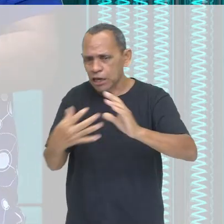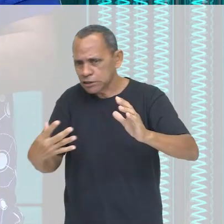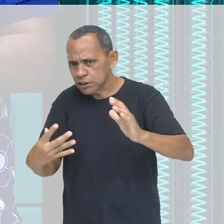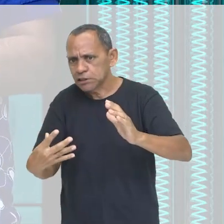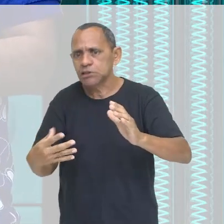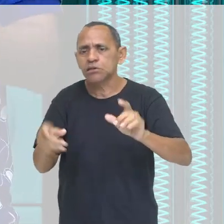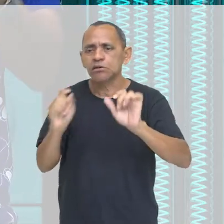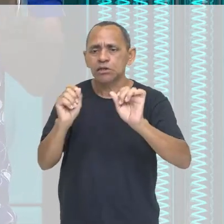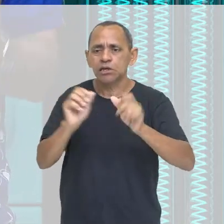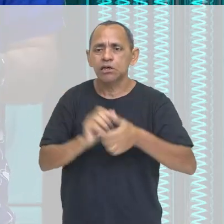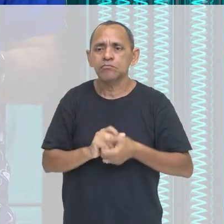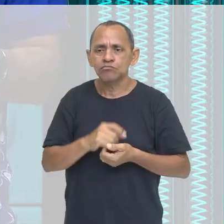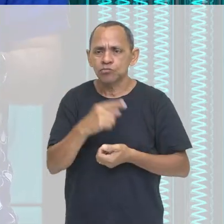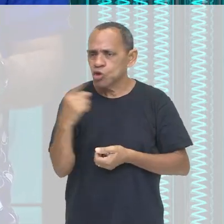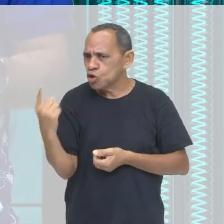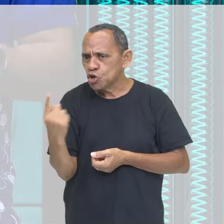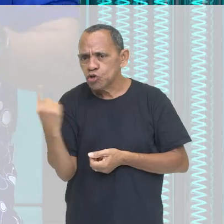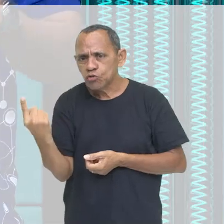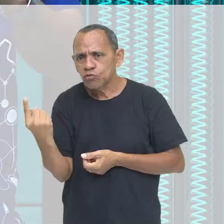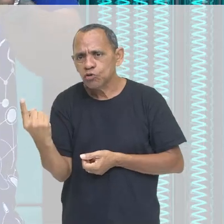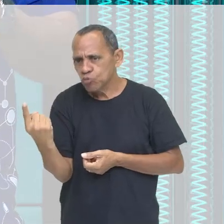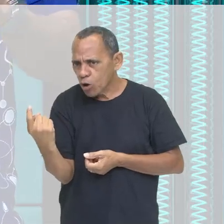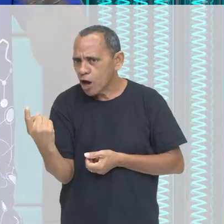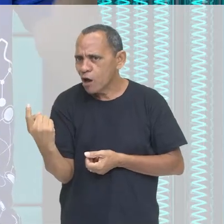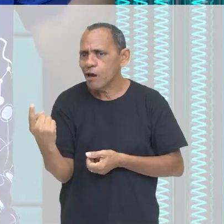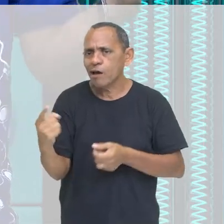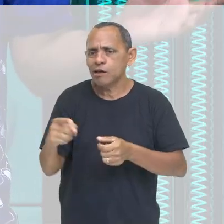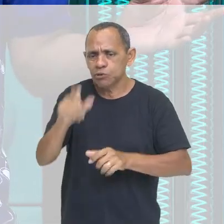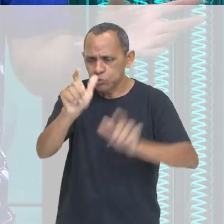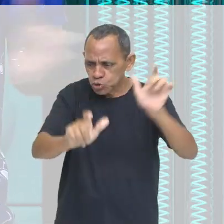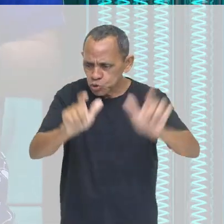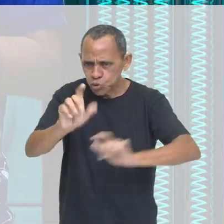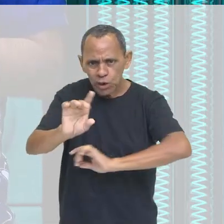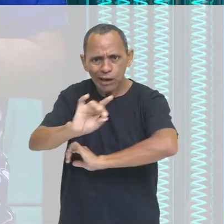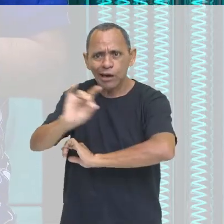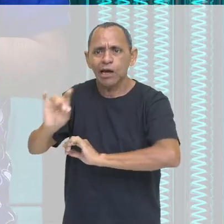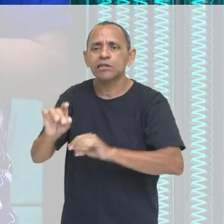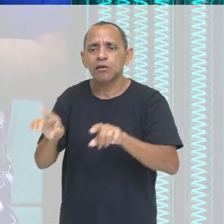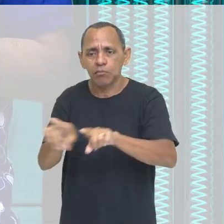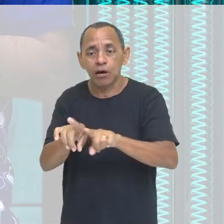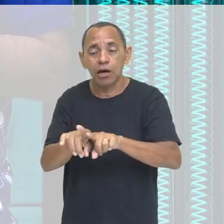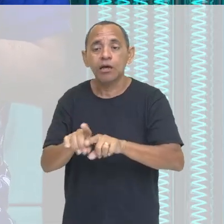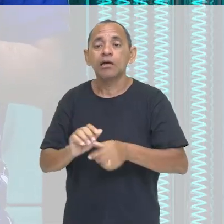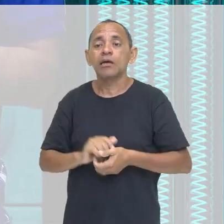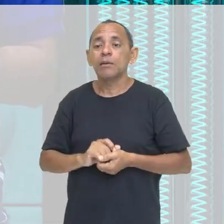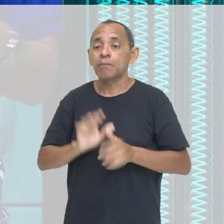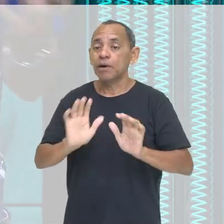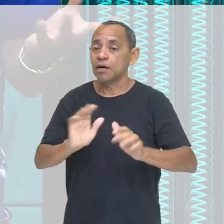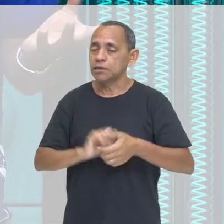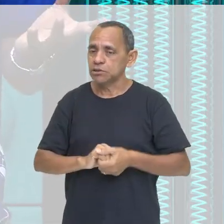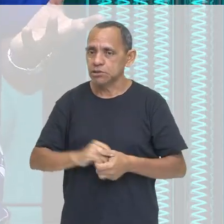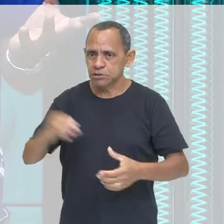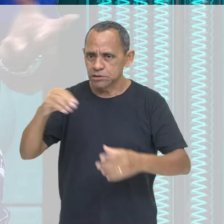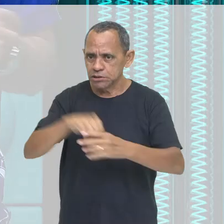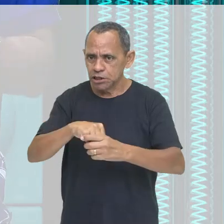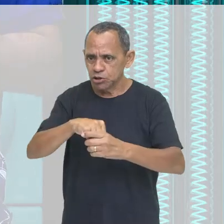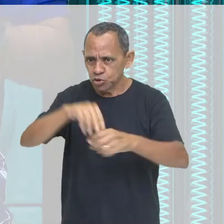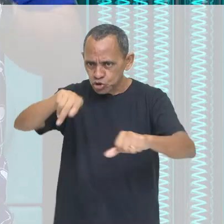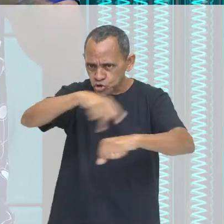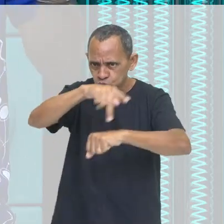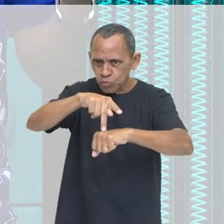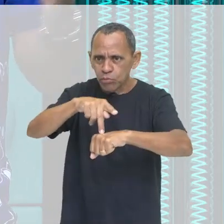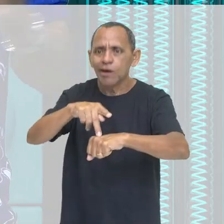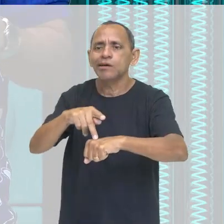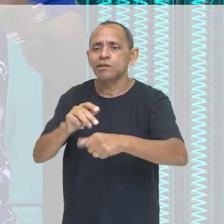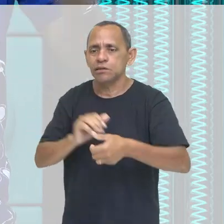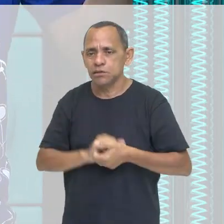formamos a nossa cultura, a cultura desse local, que por sua vez forma a cultura de um país, né? Então é